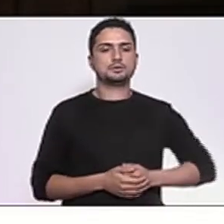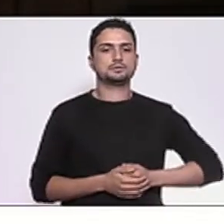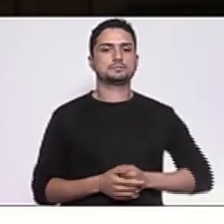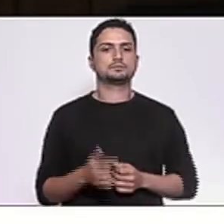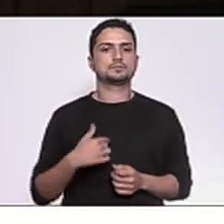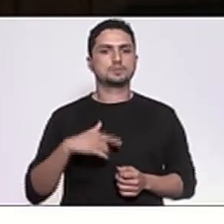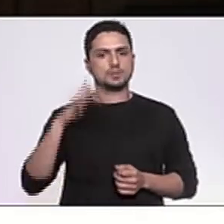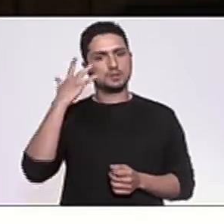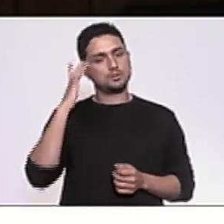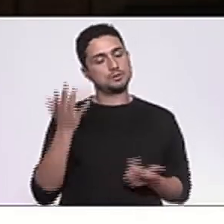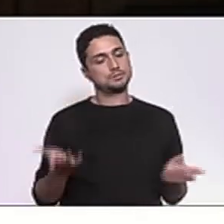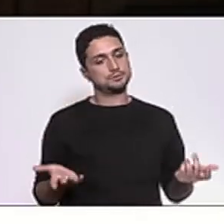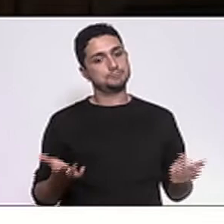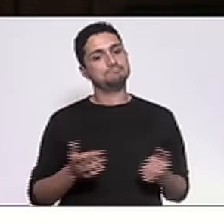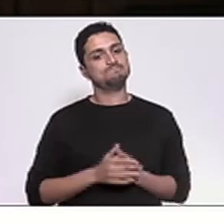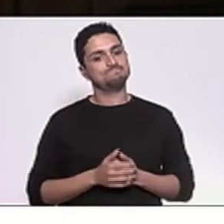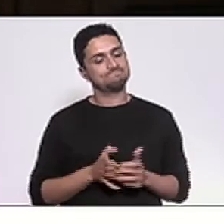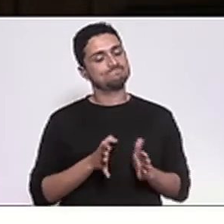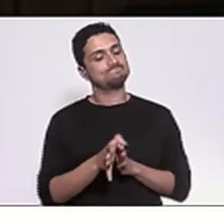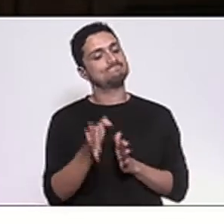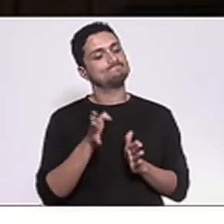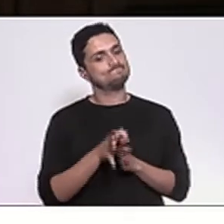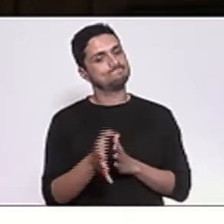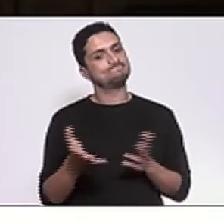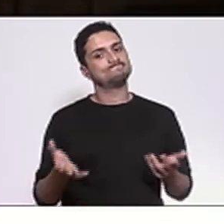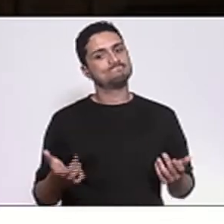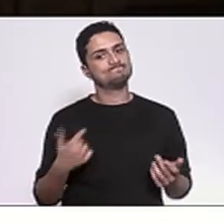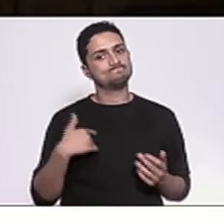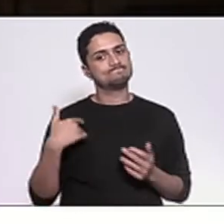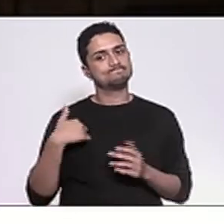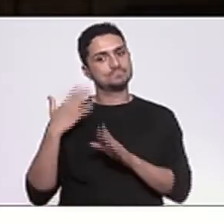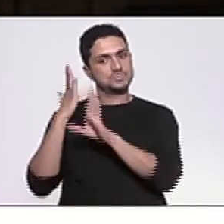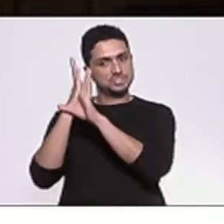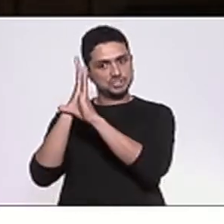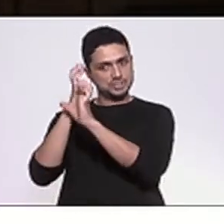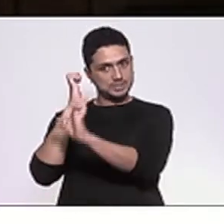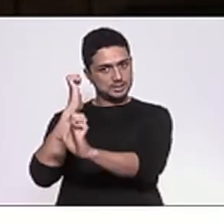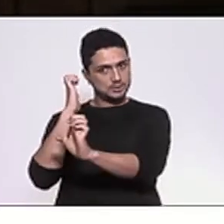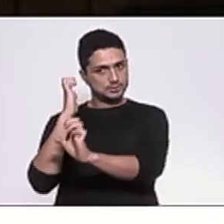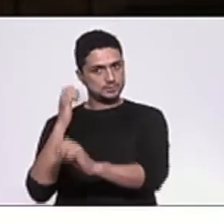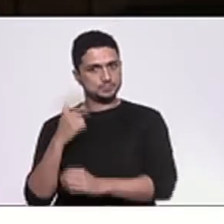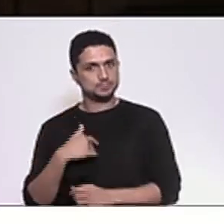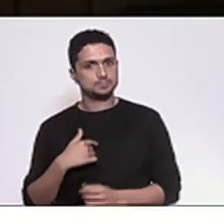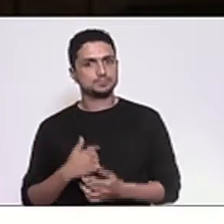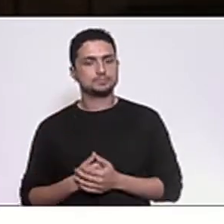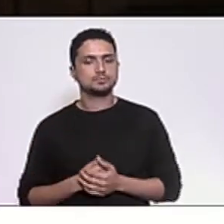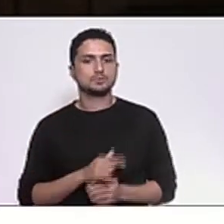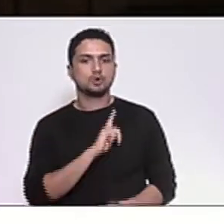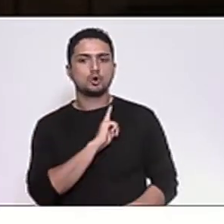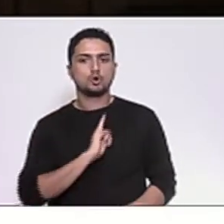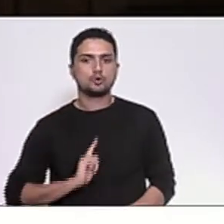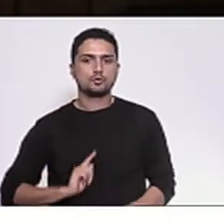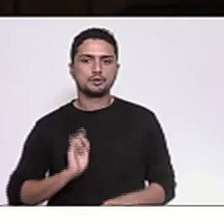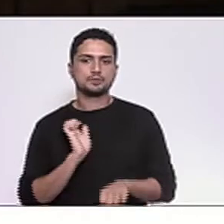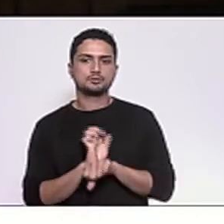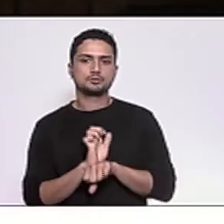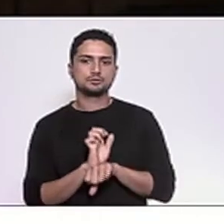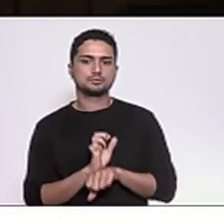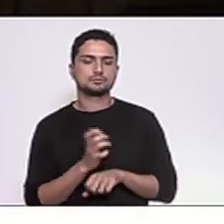acho recomendável, como engenheiro que sou, que o governo do